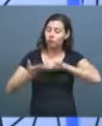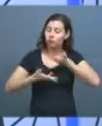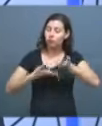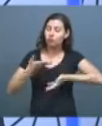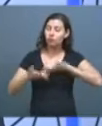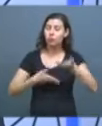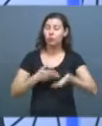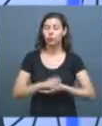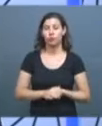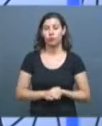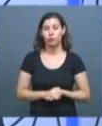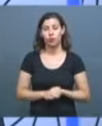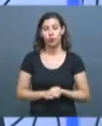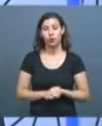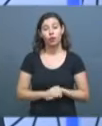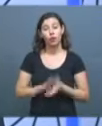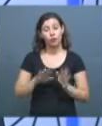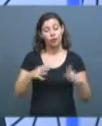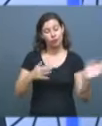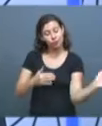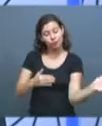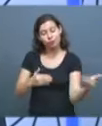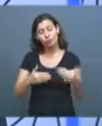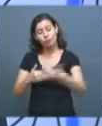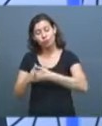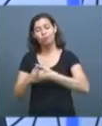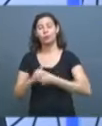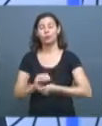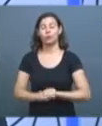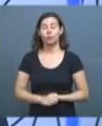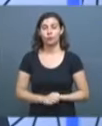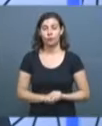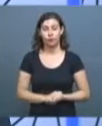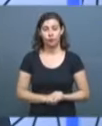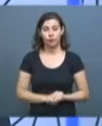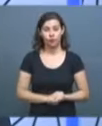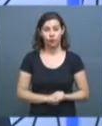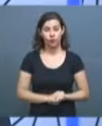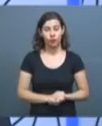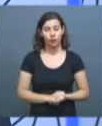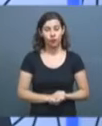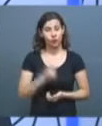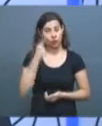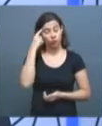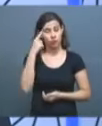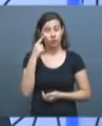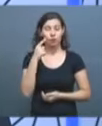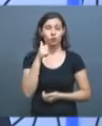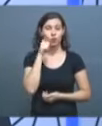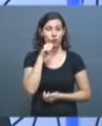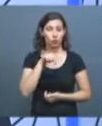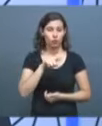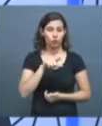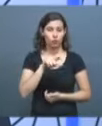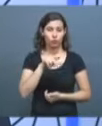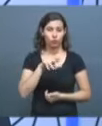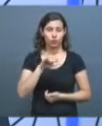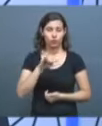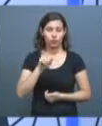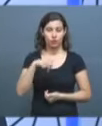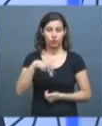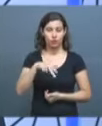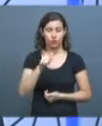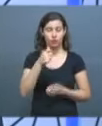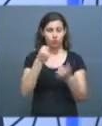primeiras coisas que elas têm que ser é acolhida. Né? E eu penso que a Luciana foi muito feliz nessa colocação